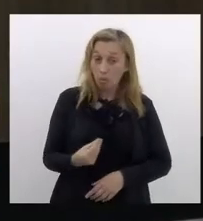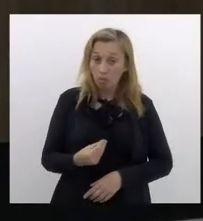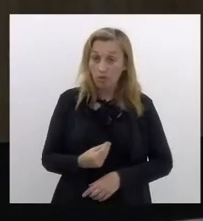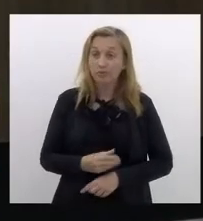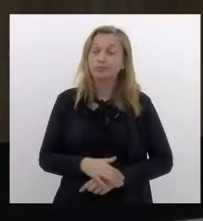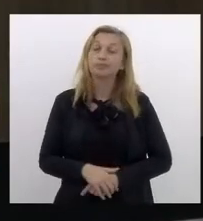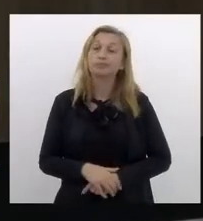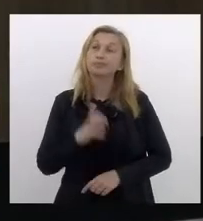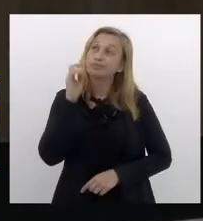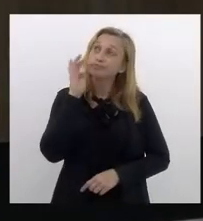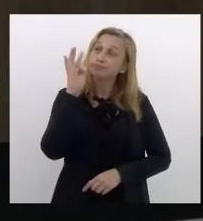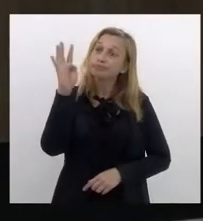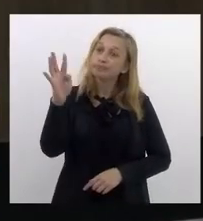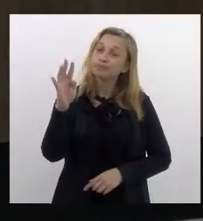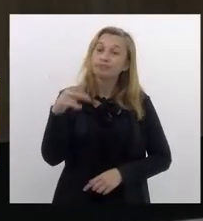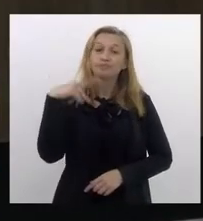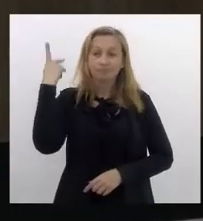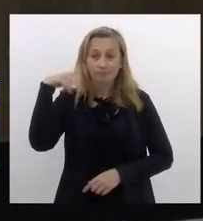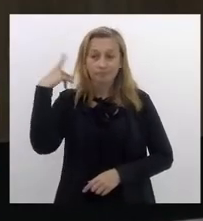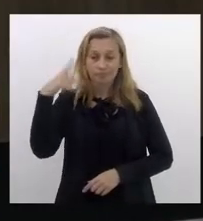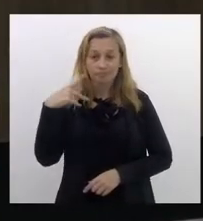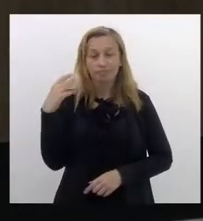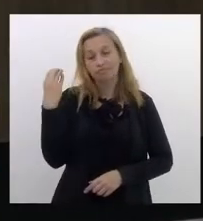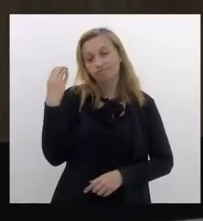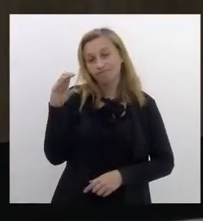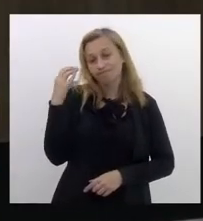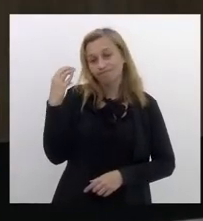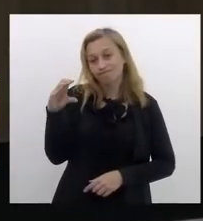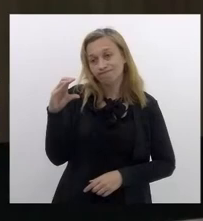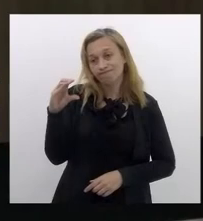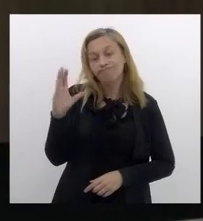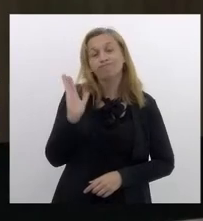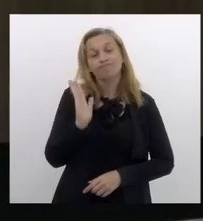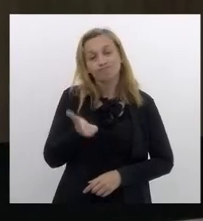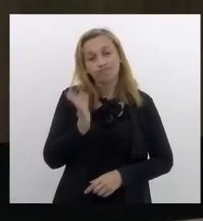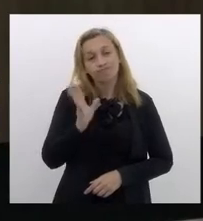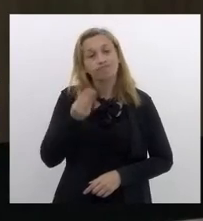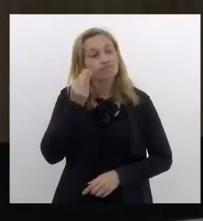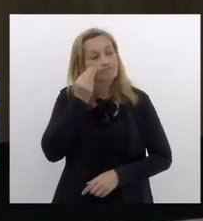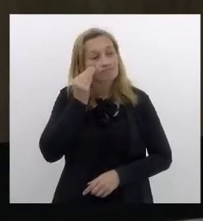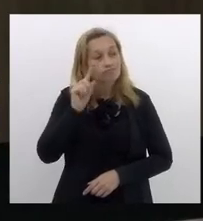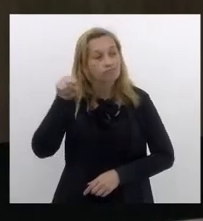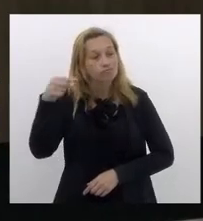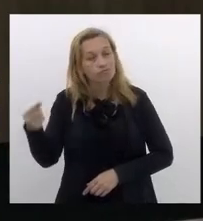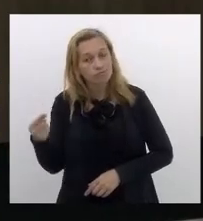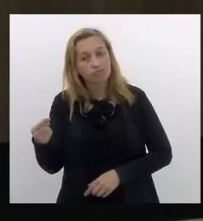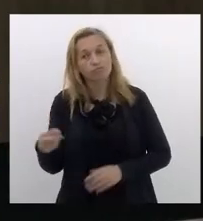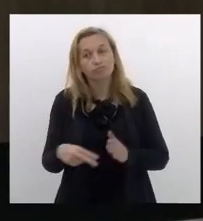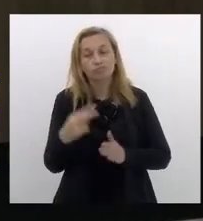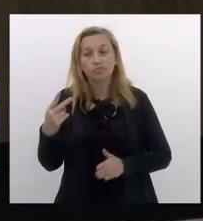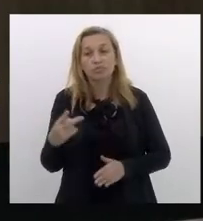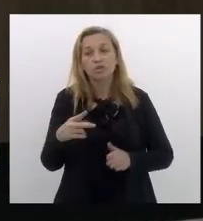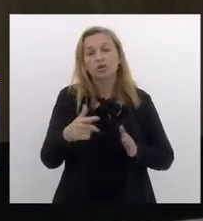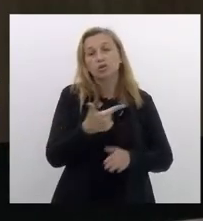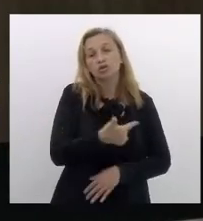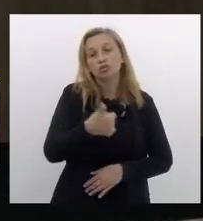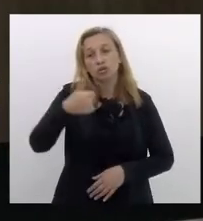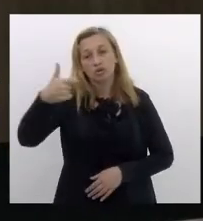sonho de ser vereador por Niterói, já tinha tentado outras vezes, e em